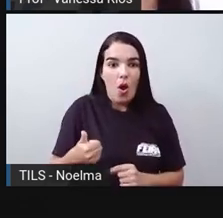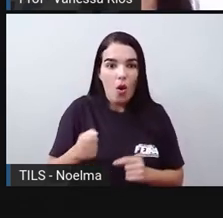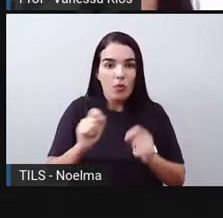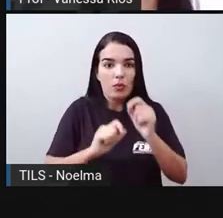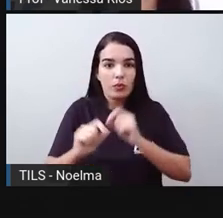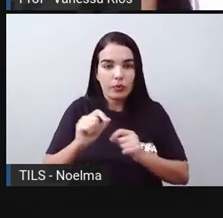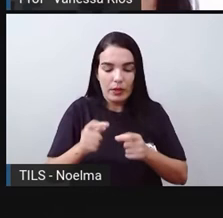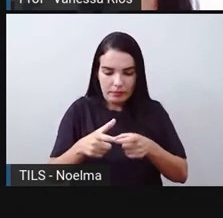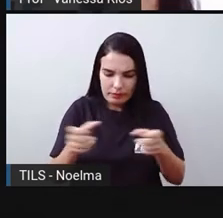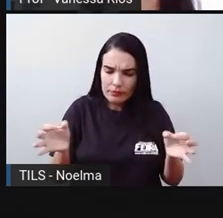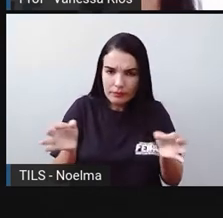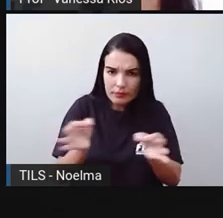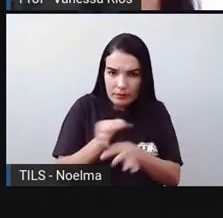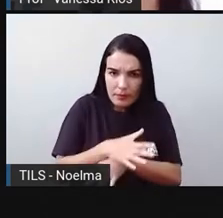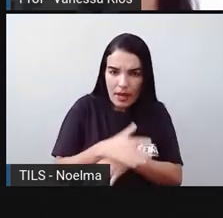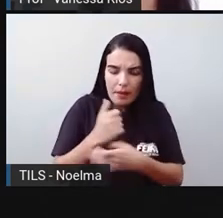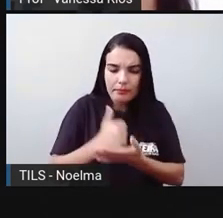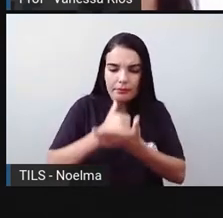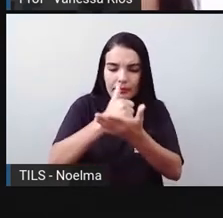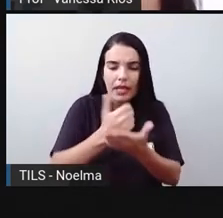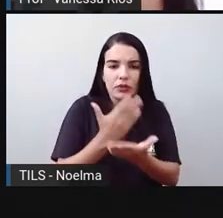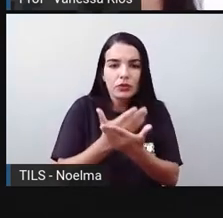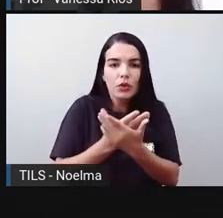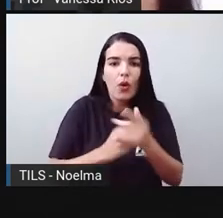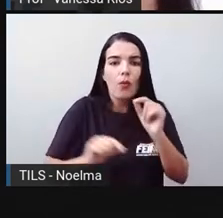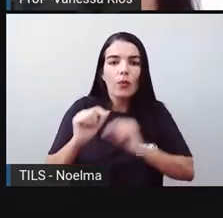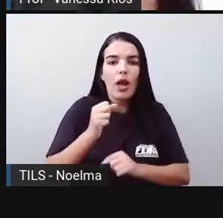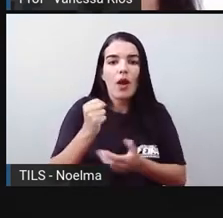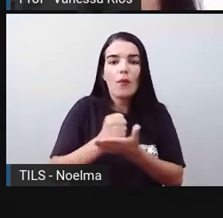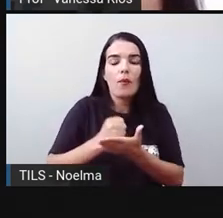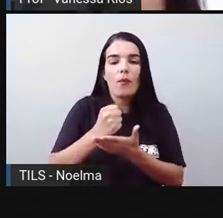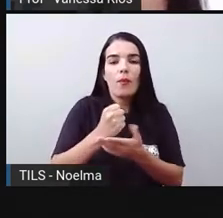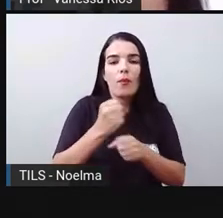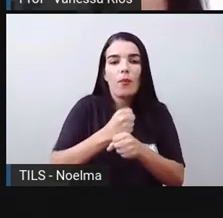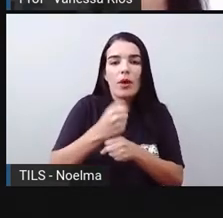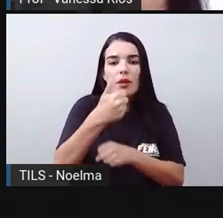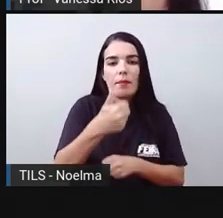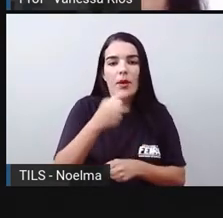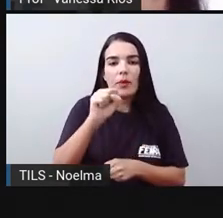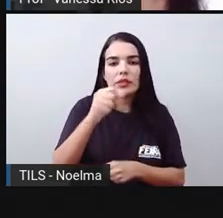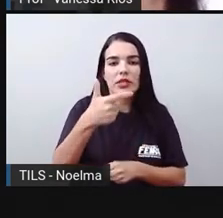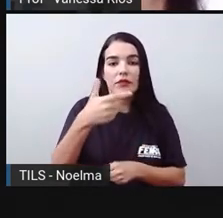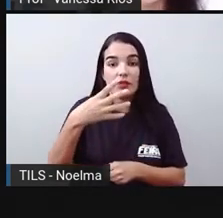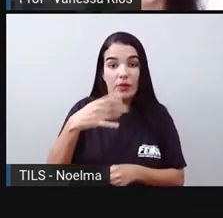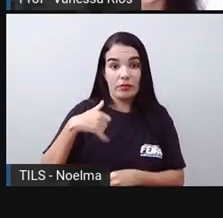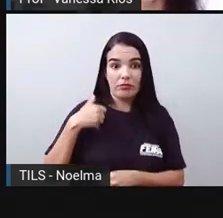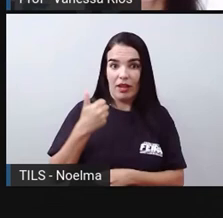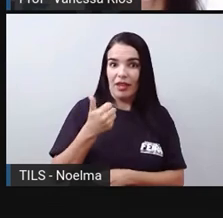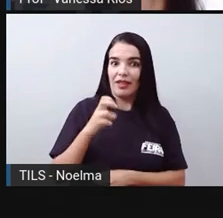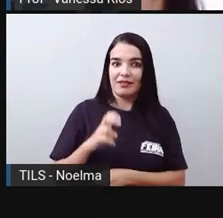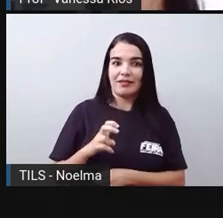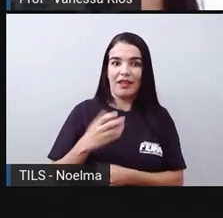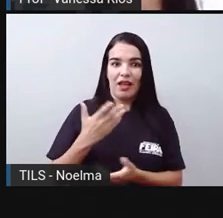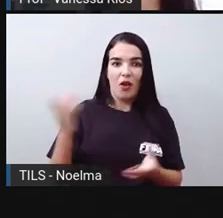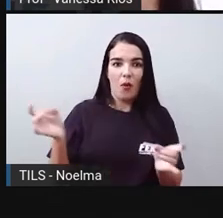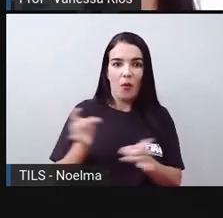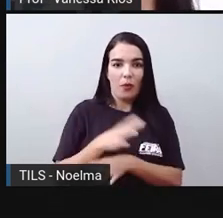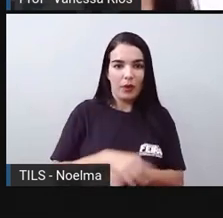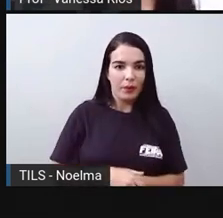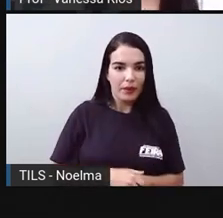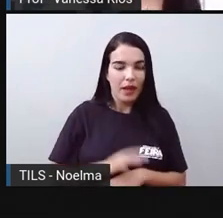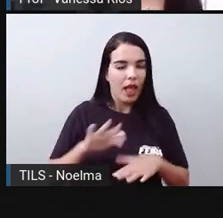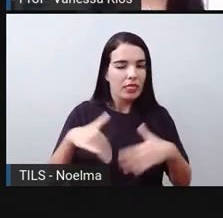base do seu sistema em 1824, quando ele tinha apenas 15 anos de idade. E